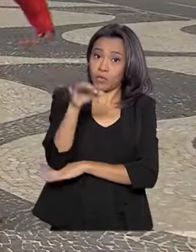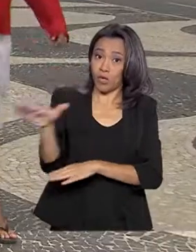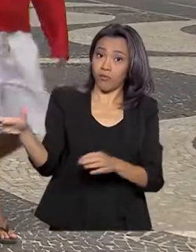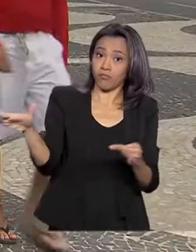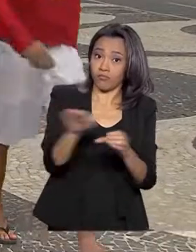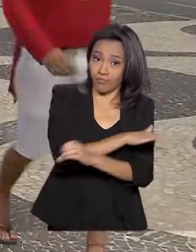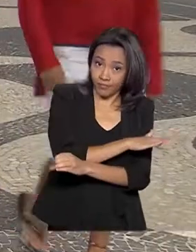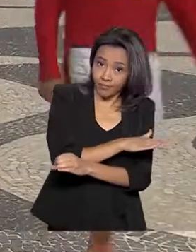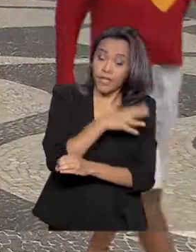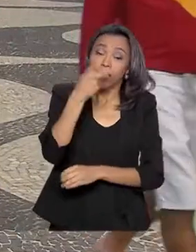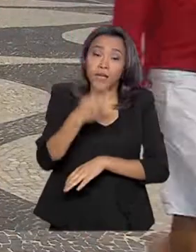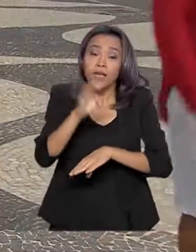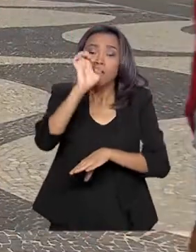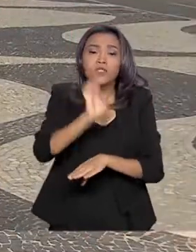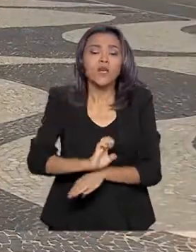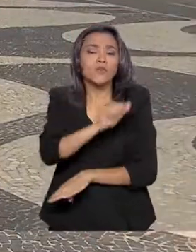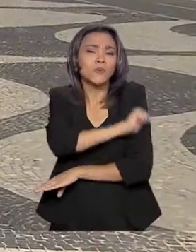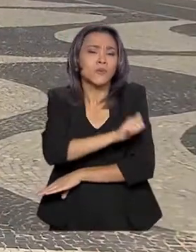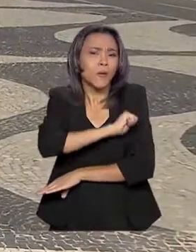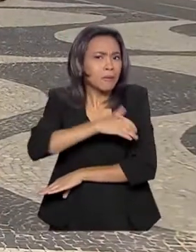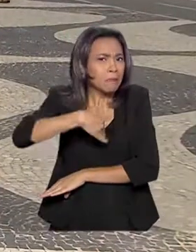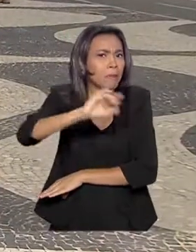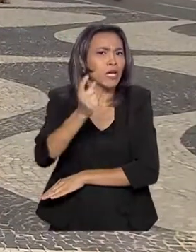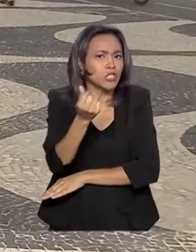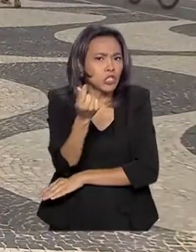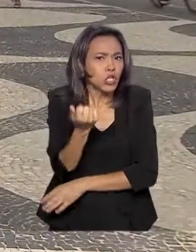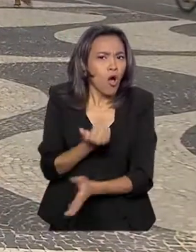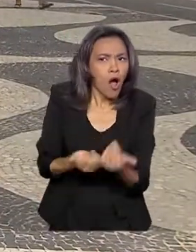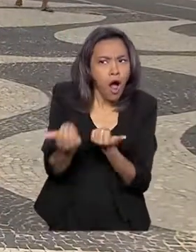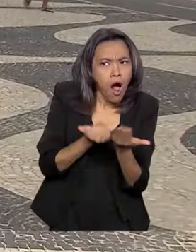Rio é o que mais arrecada durante o carnaval,